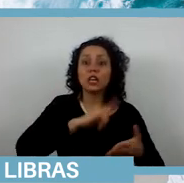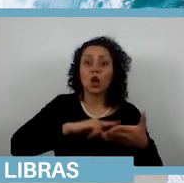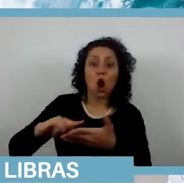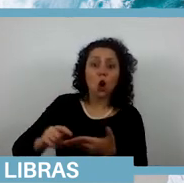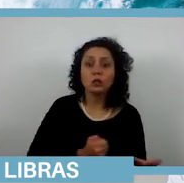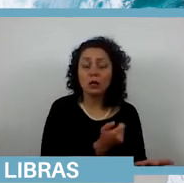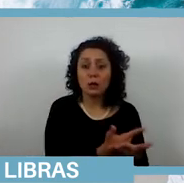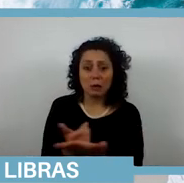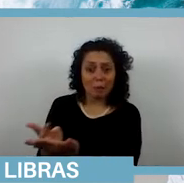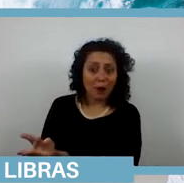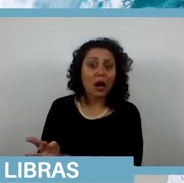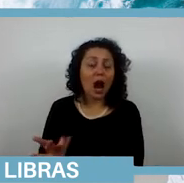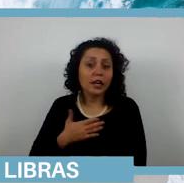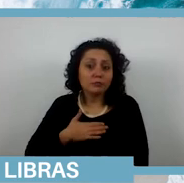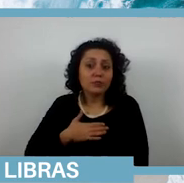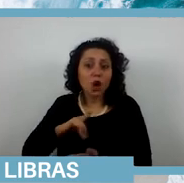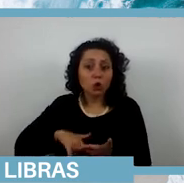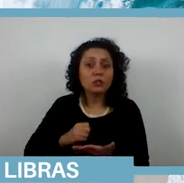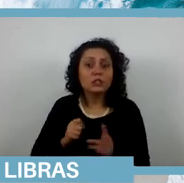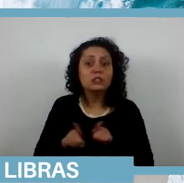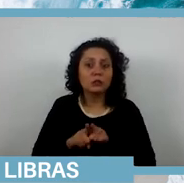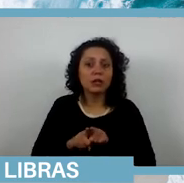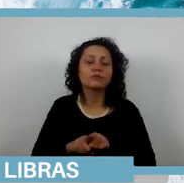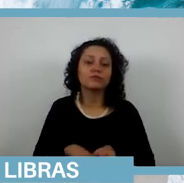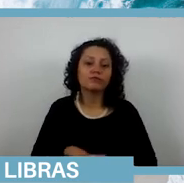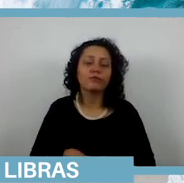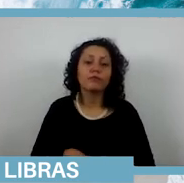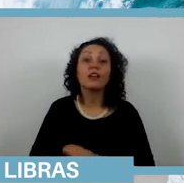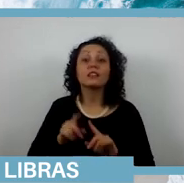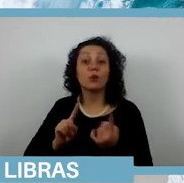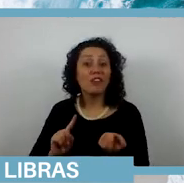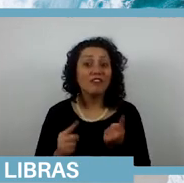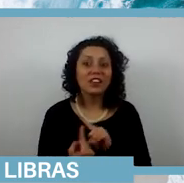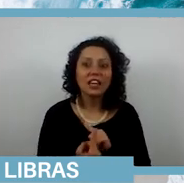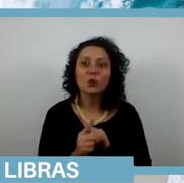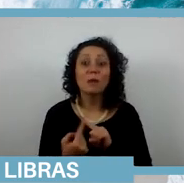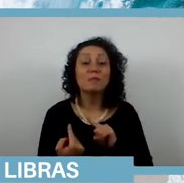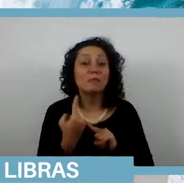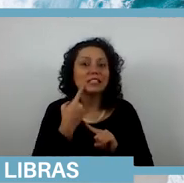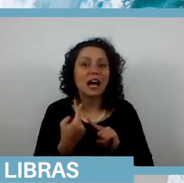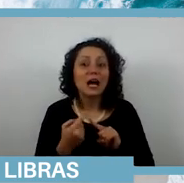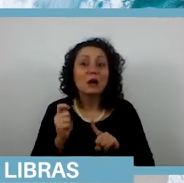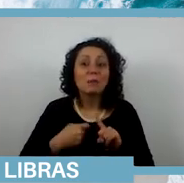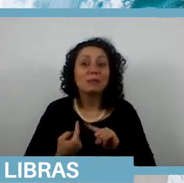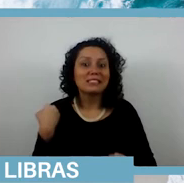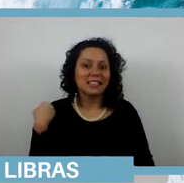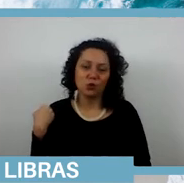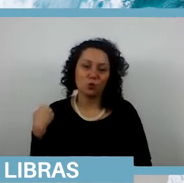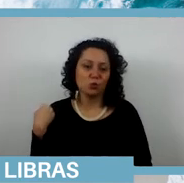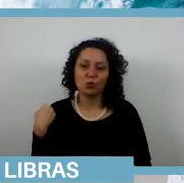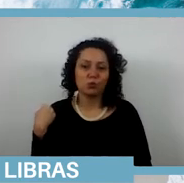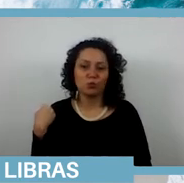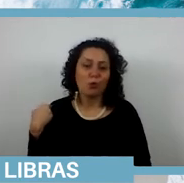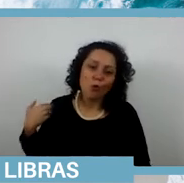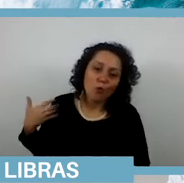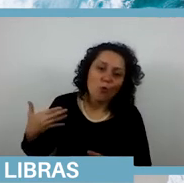negócio para curar as minhas contas estão bem né então a essa coisa de inverter do Hospital do controle né Depois que já